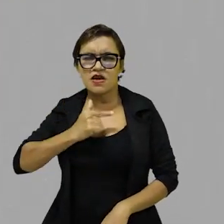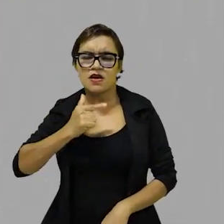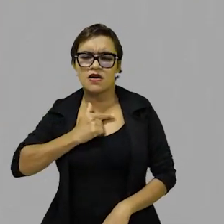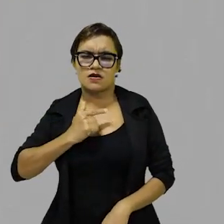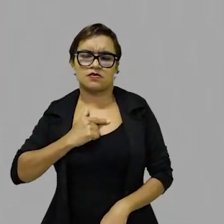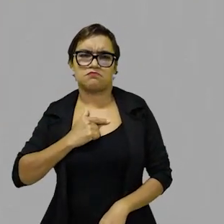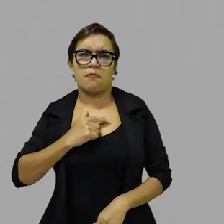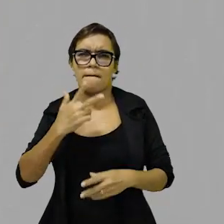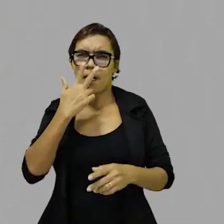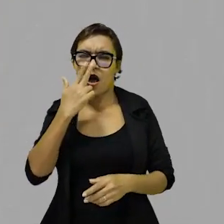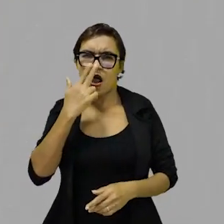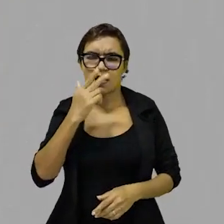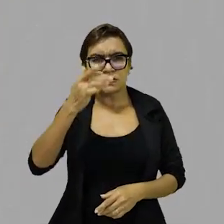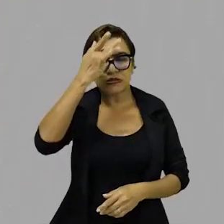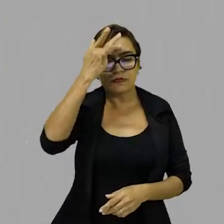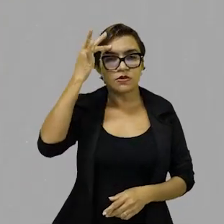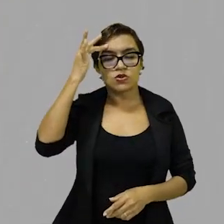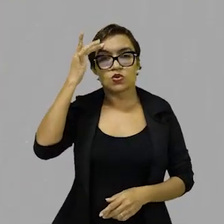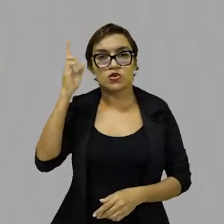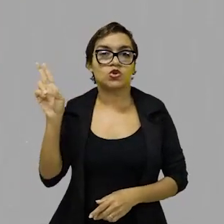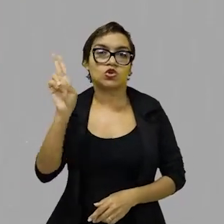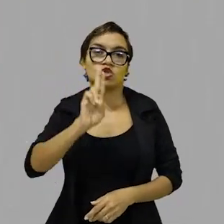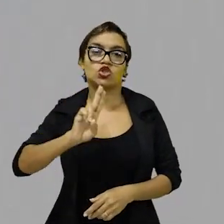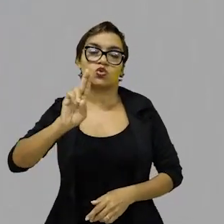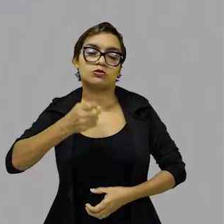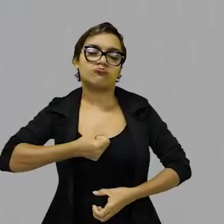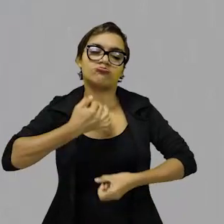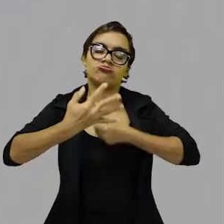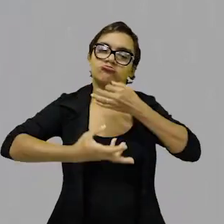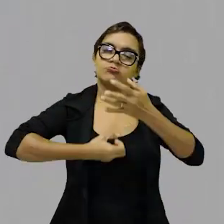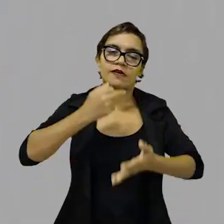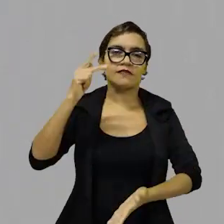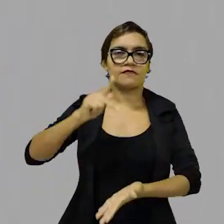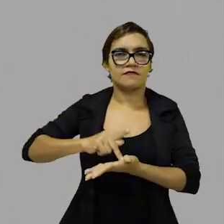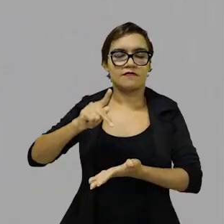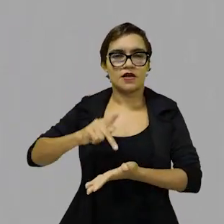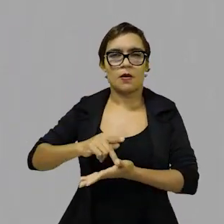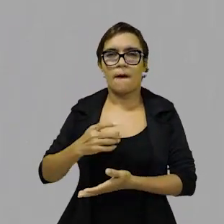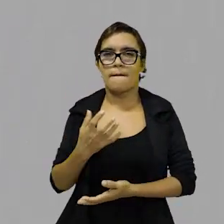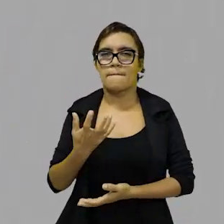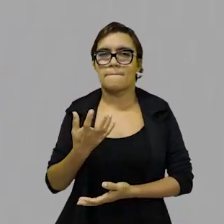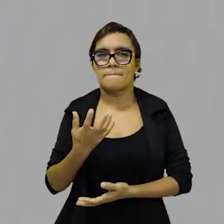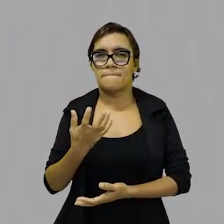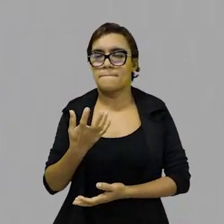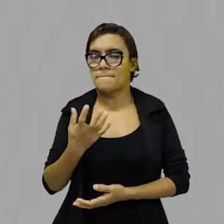são as pessoas que realmente colocam para fora o que elas são, monstruosas.